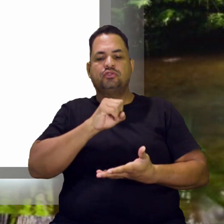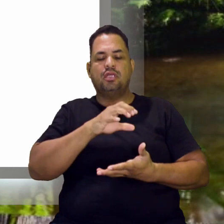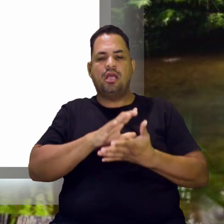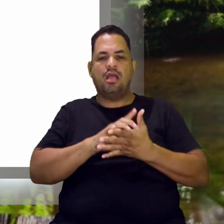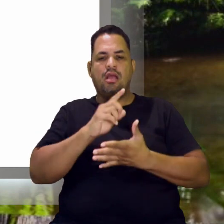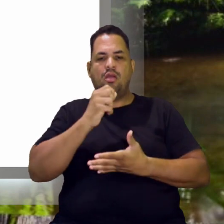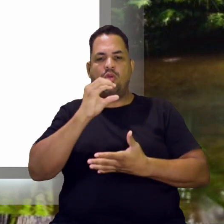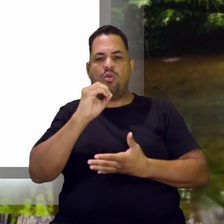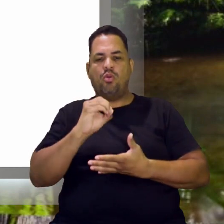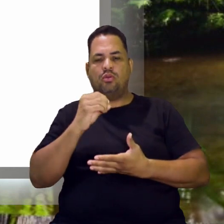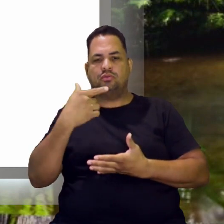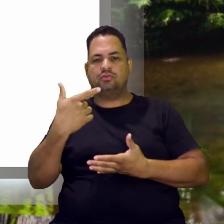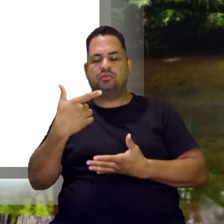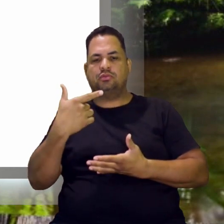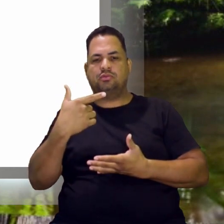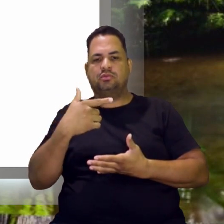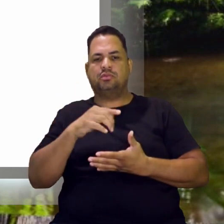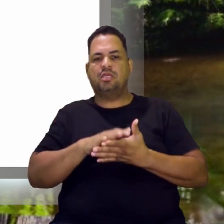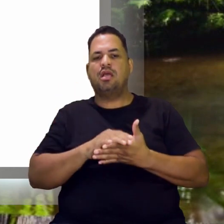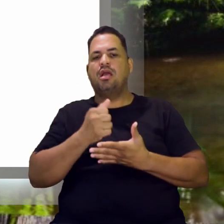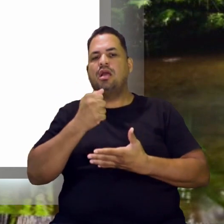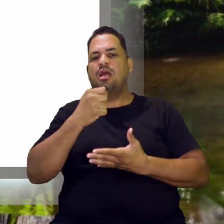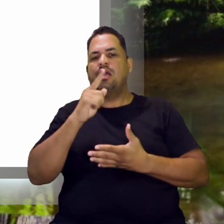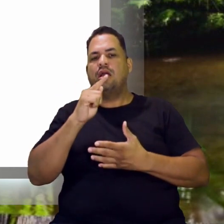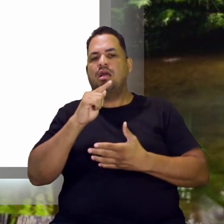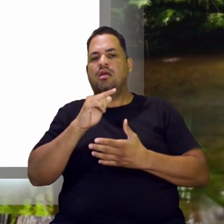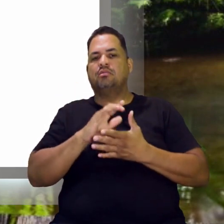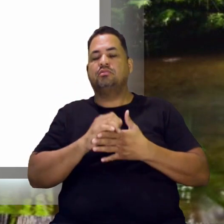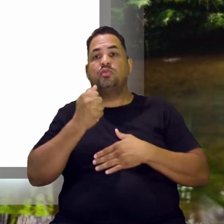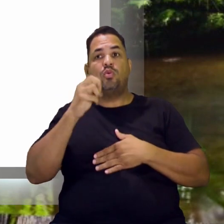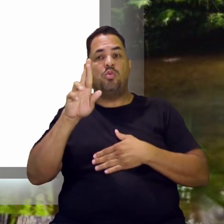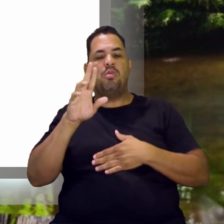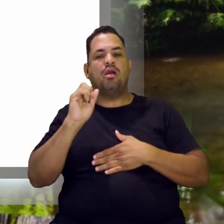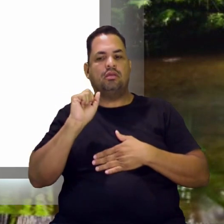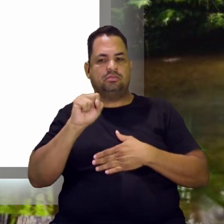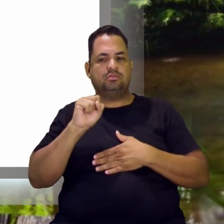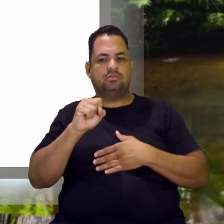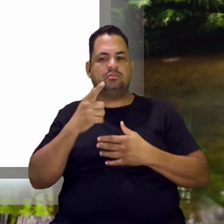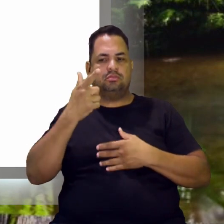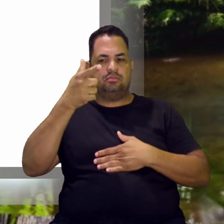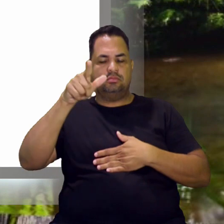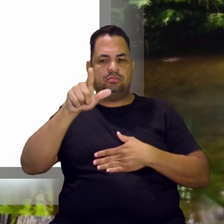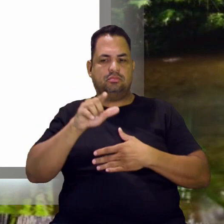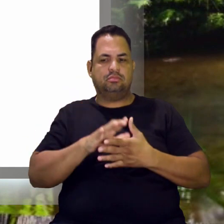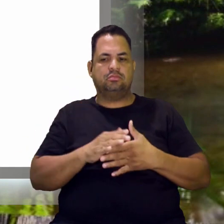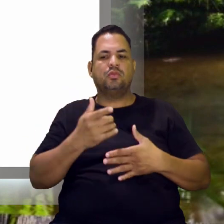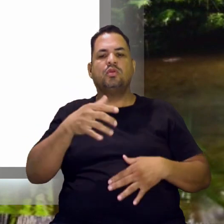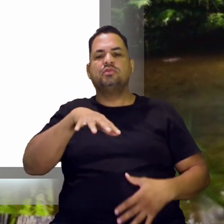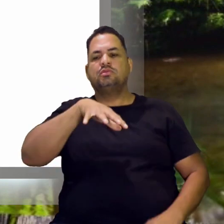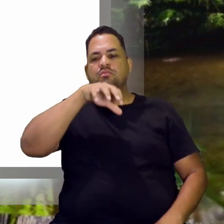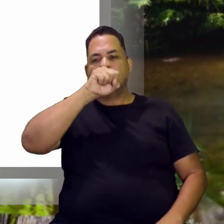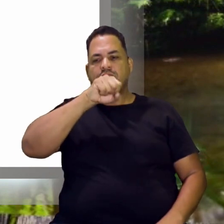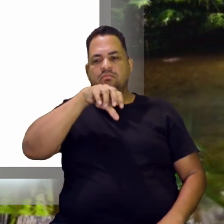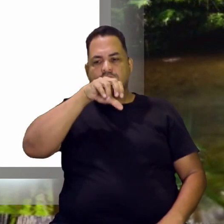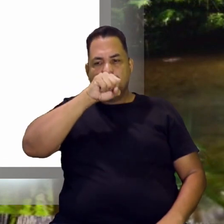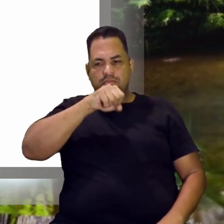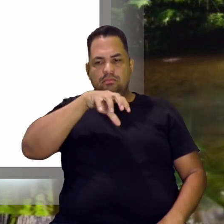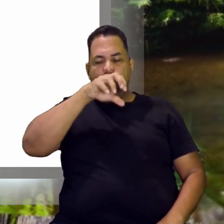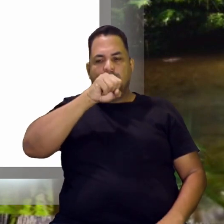água. Já da atmosfera, sim, a gente consegue respirar